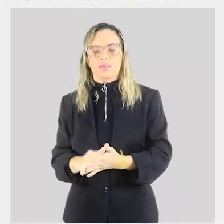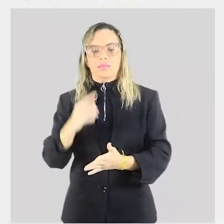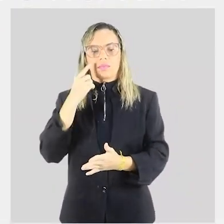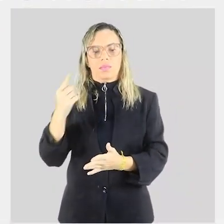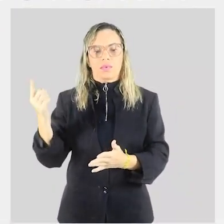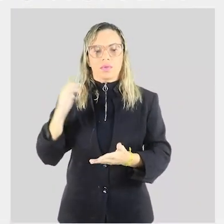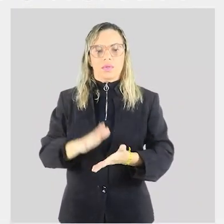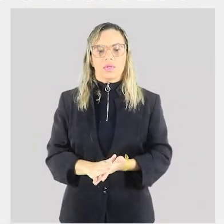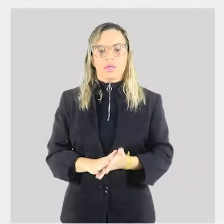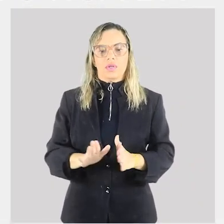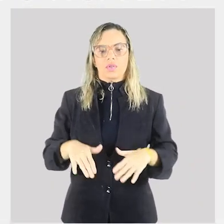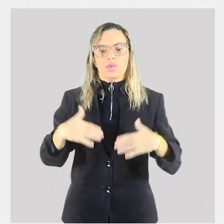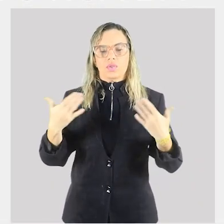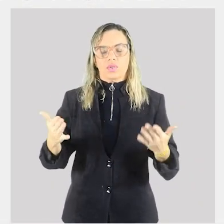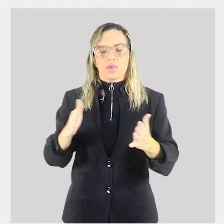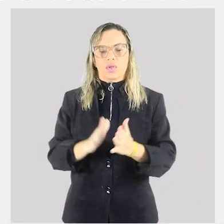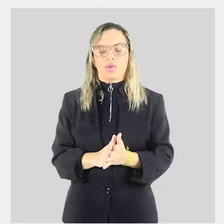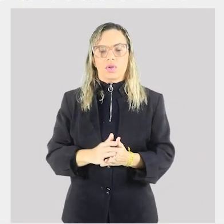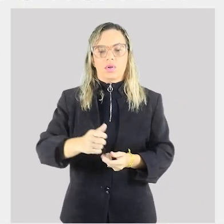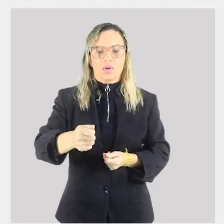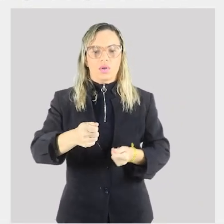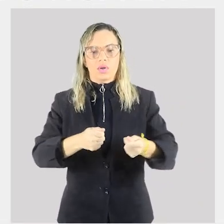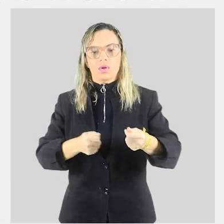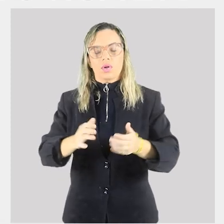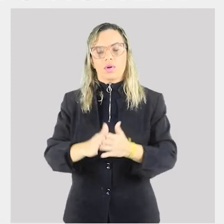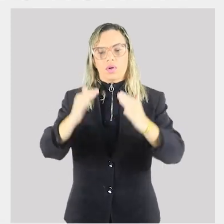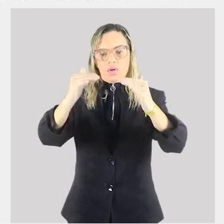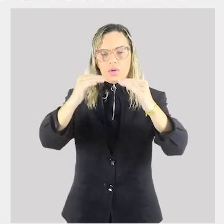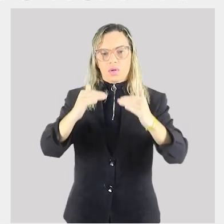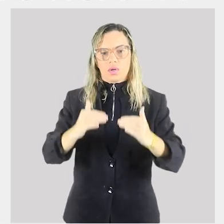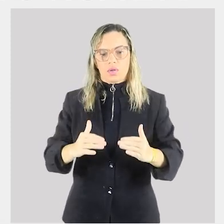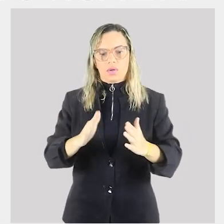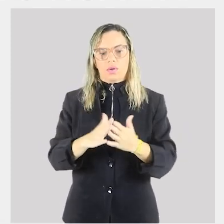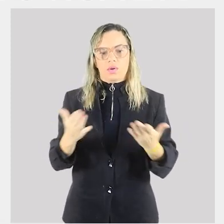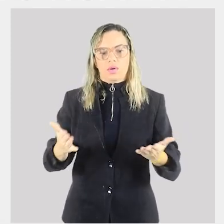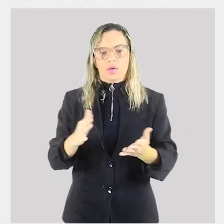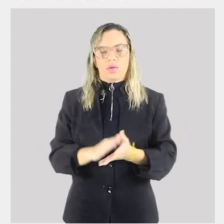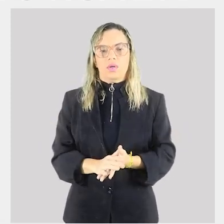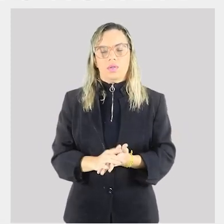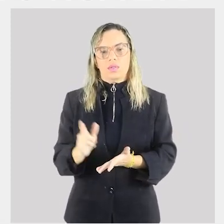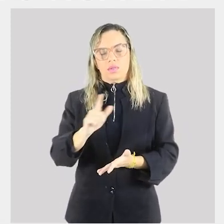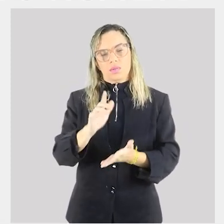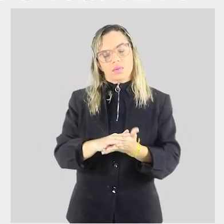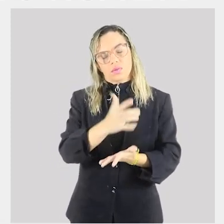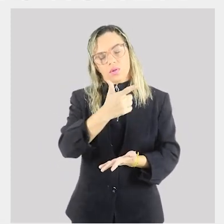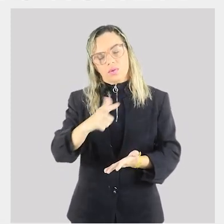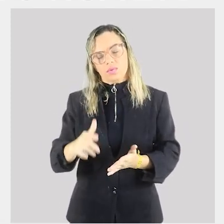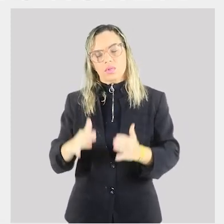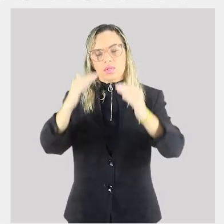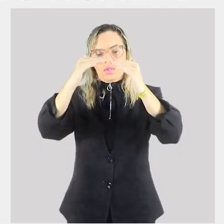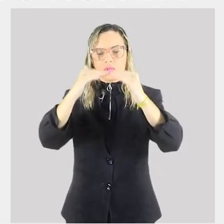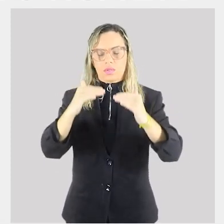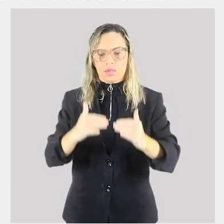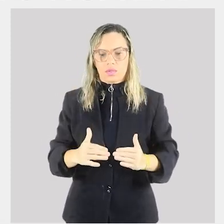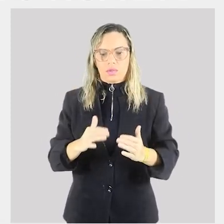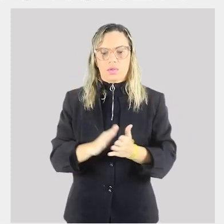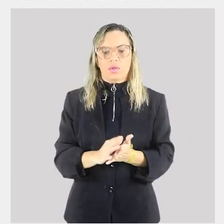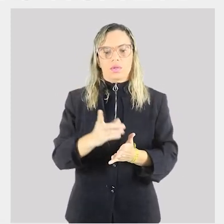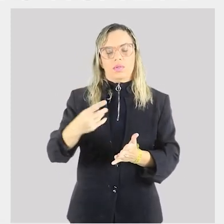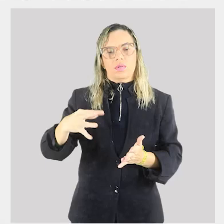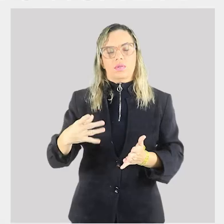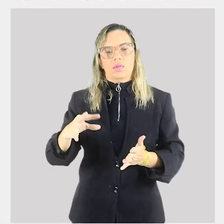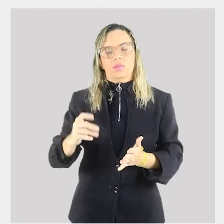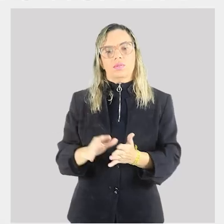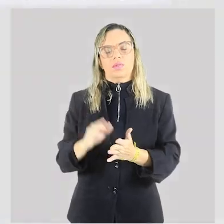o controle hierárquico. Bom, como nós conversamos ainda há pouco, a descentralização não gera controle hierárquico. A